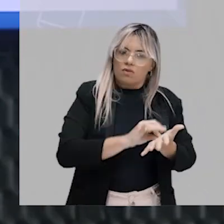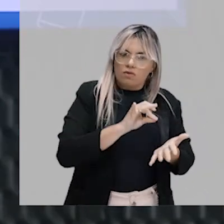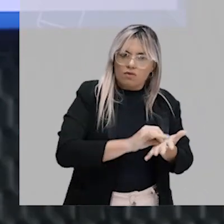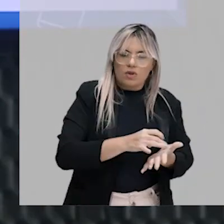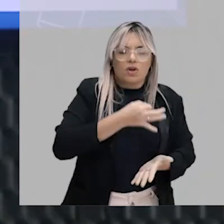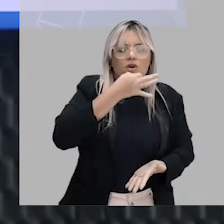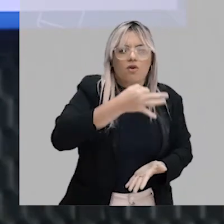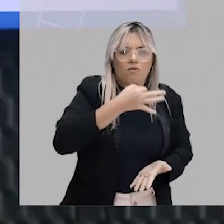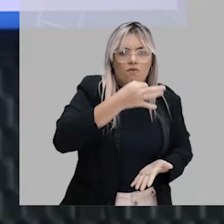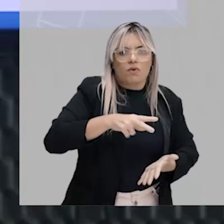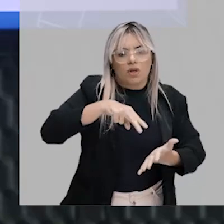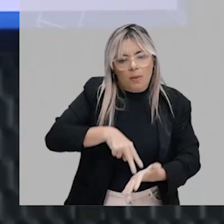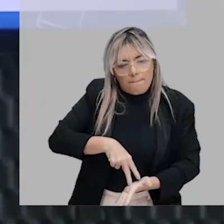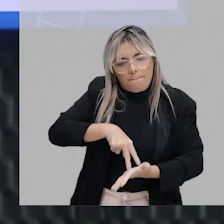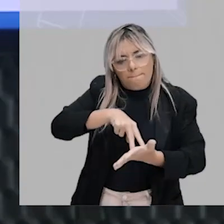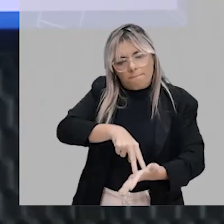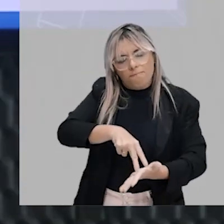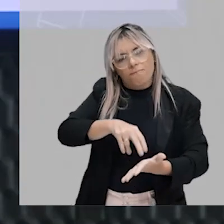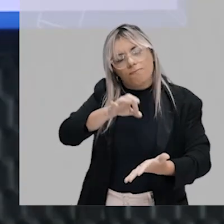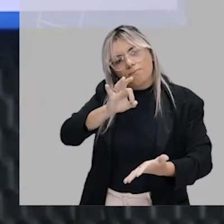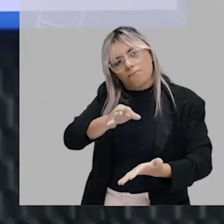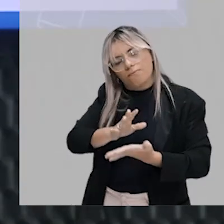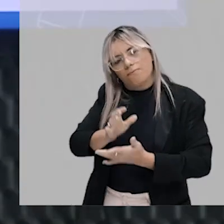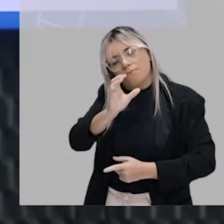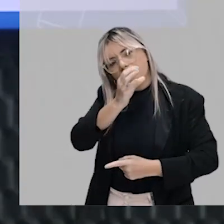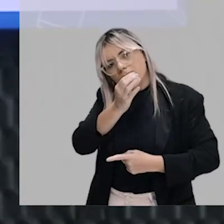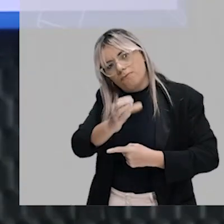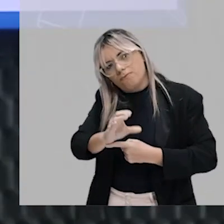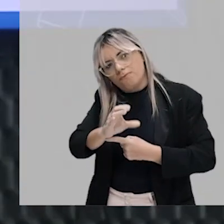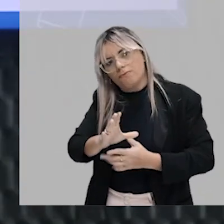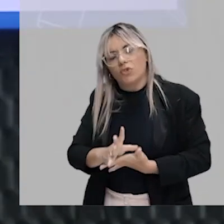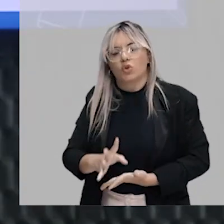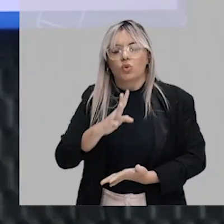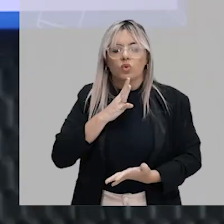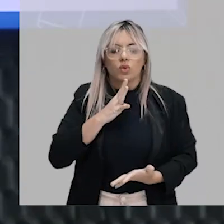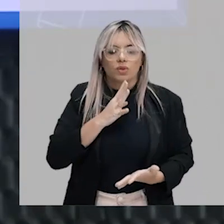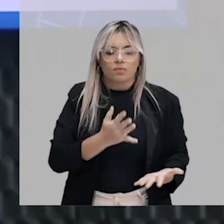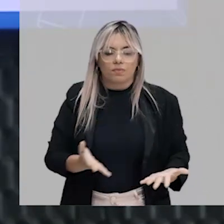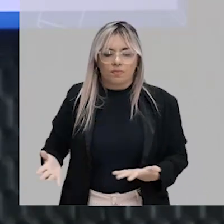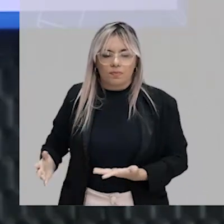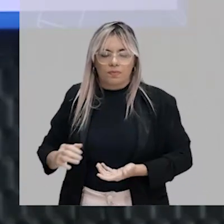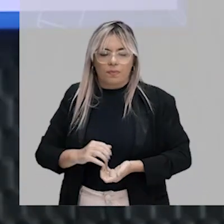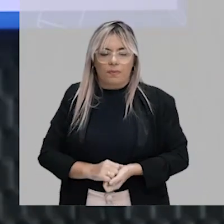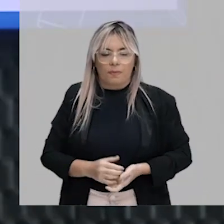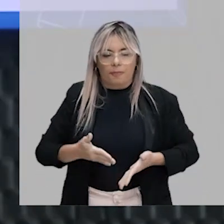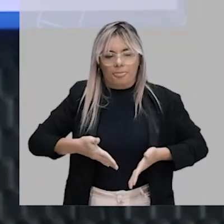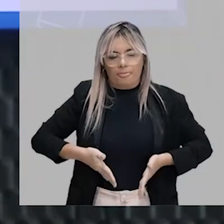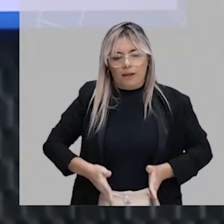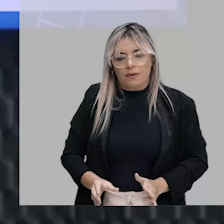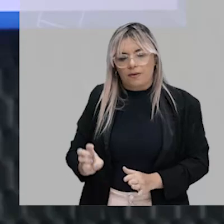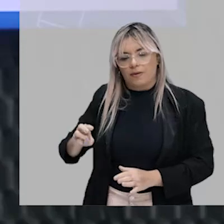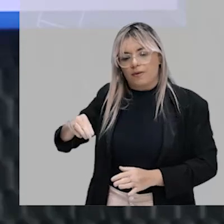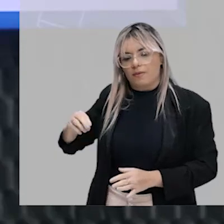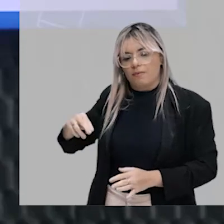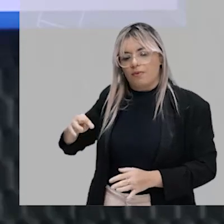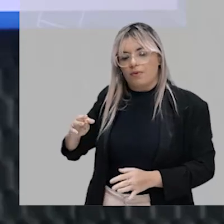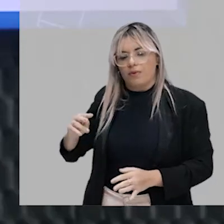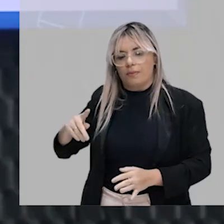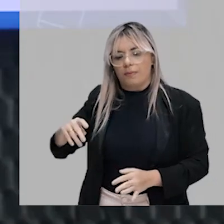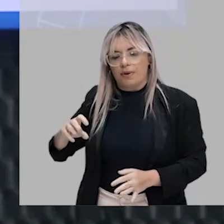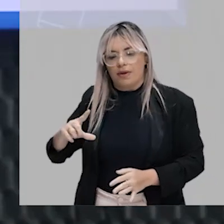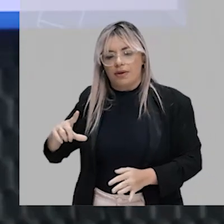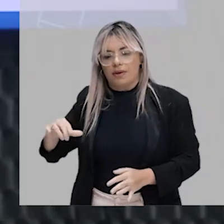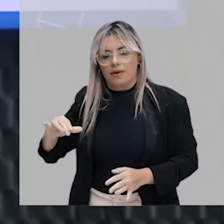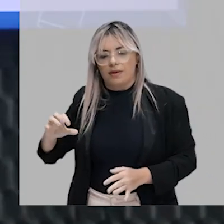visão positiva, portanto, científica, do conhecimento. Nascido em Montpellier, na França,